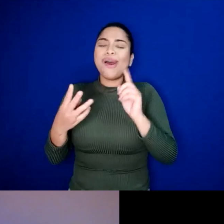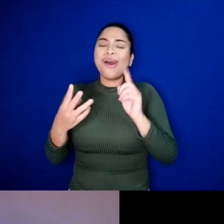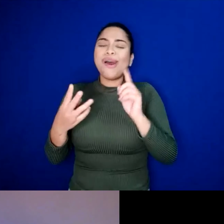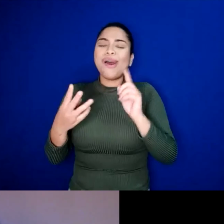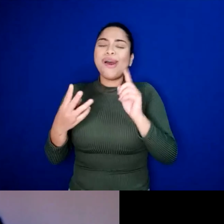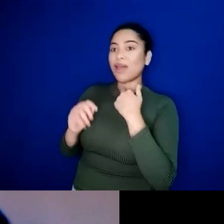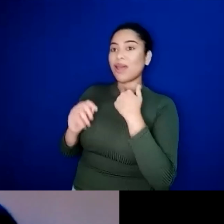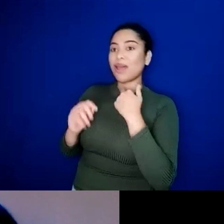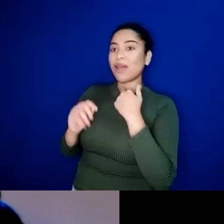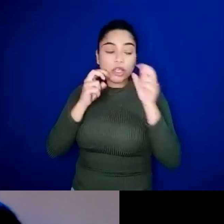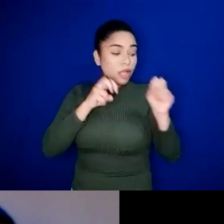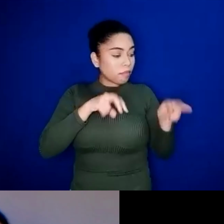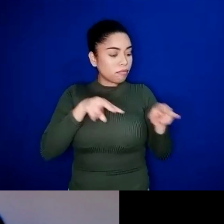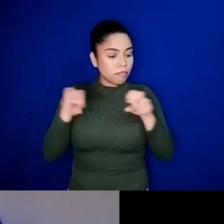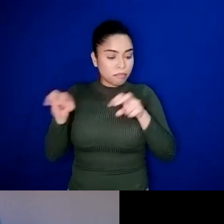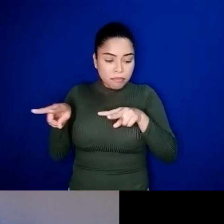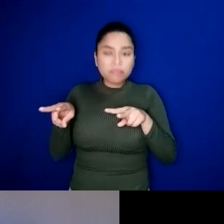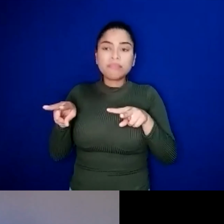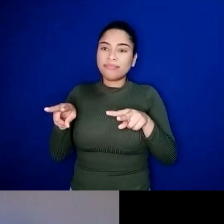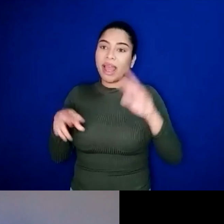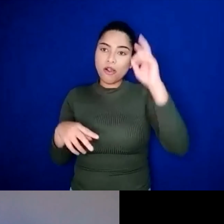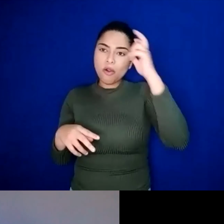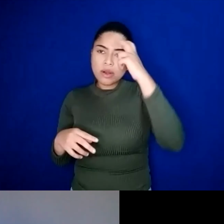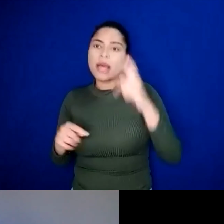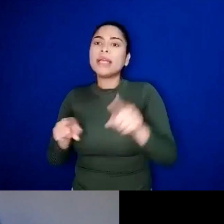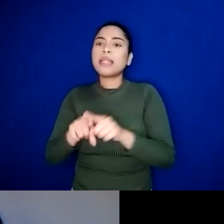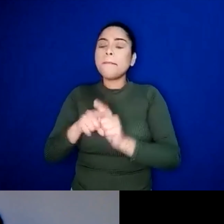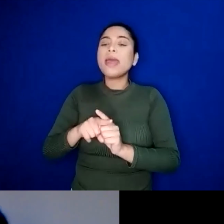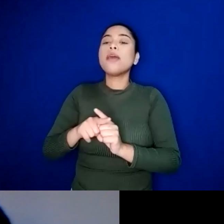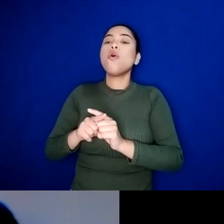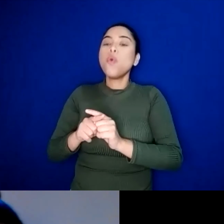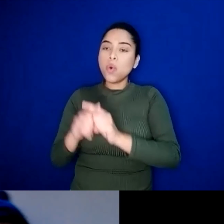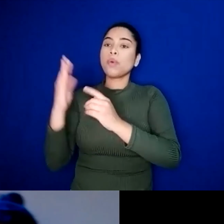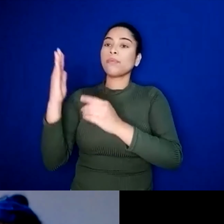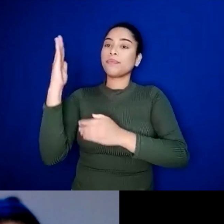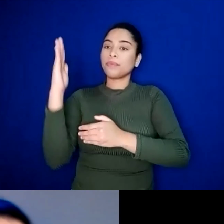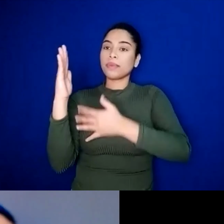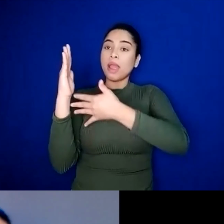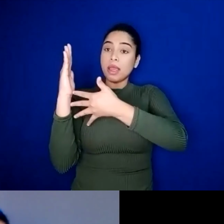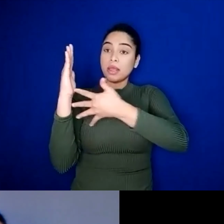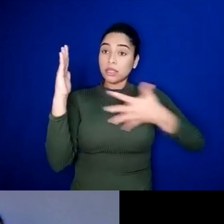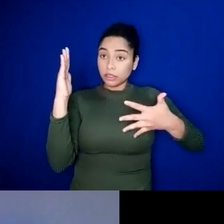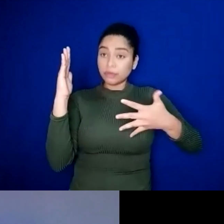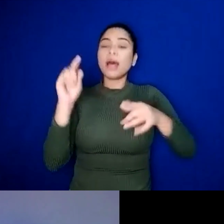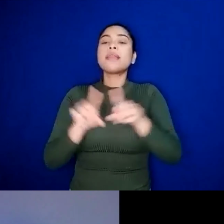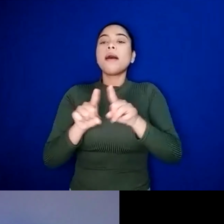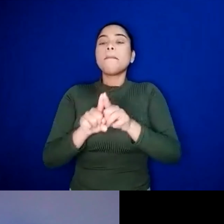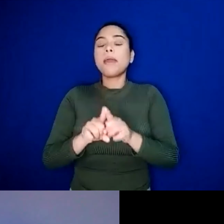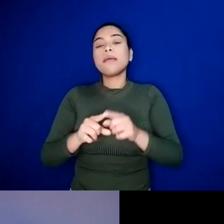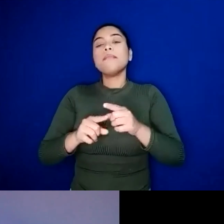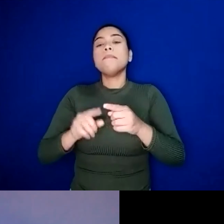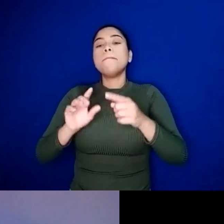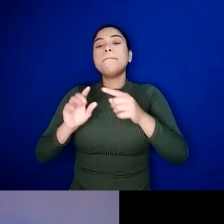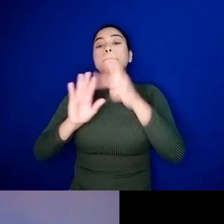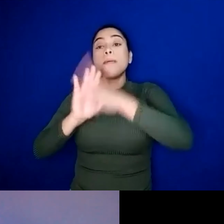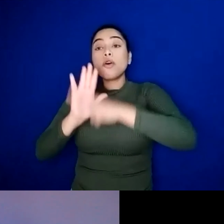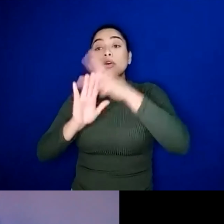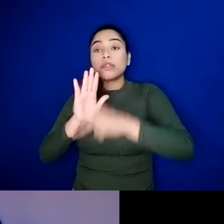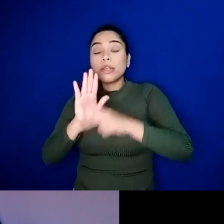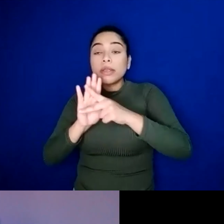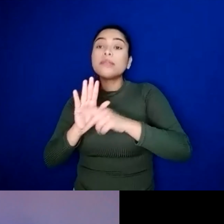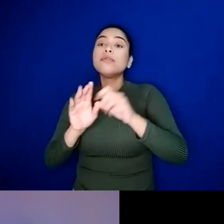dos processos culturais aqui desse lado né Instituto Tomie Ohtake estão todos projetos sócio-culturais e projetos que são voltados também